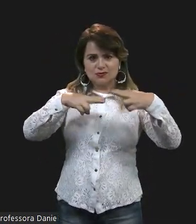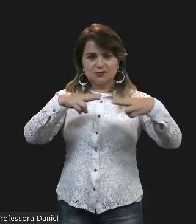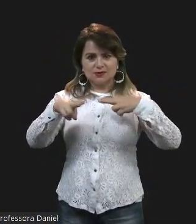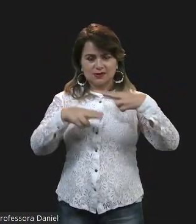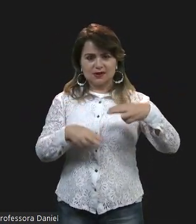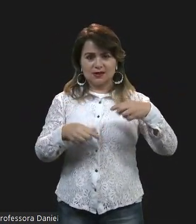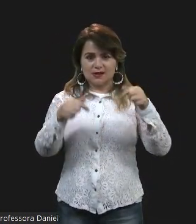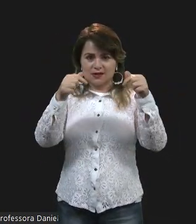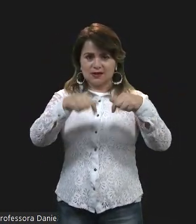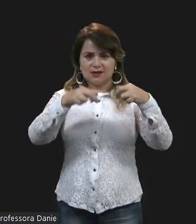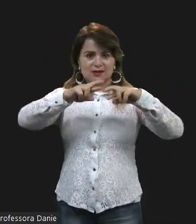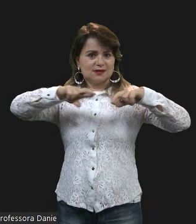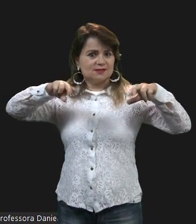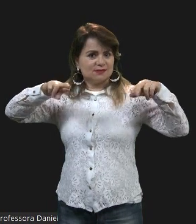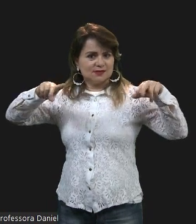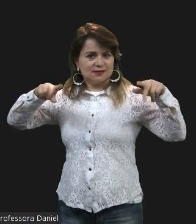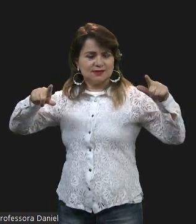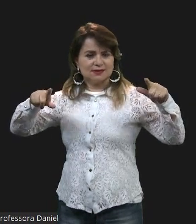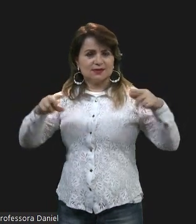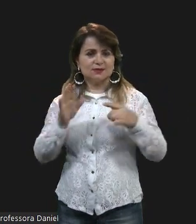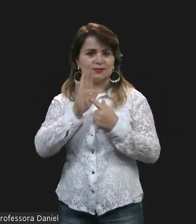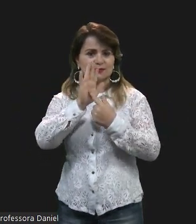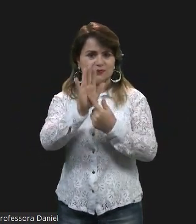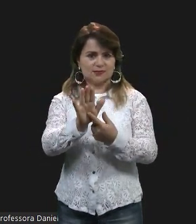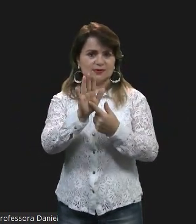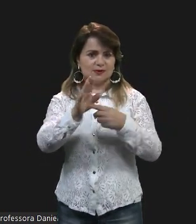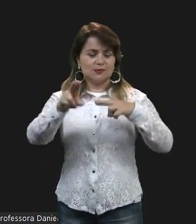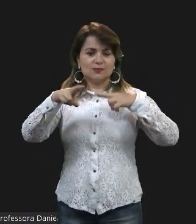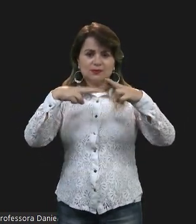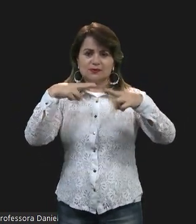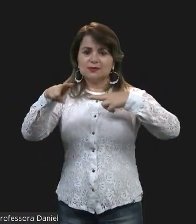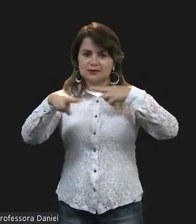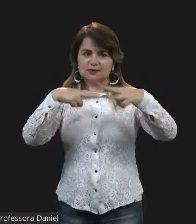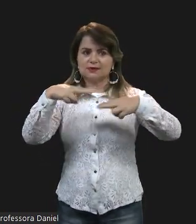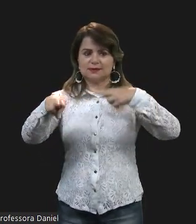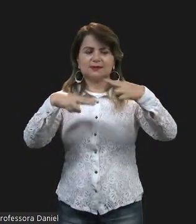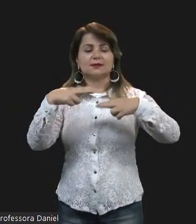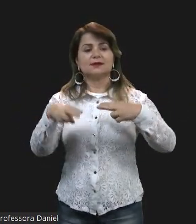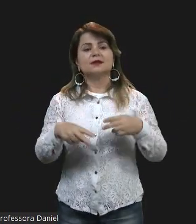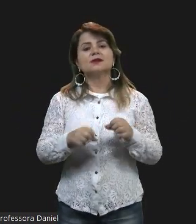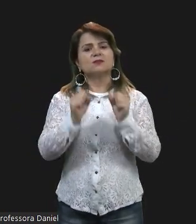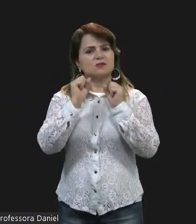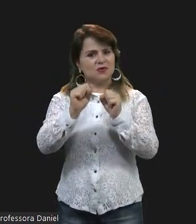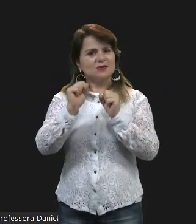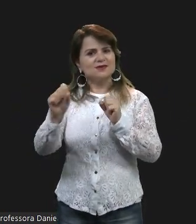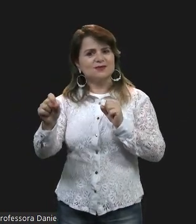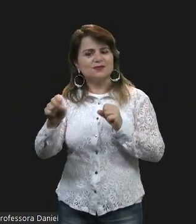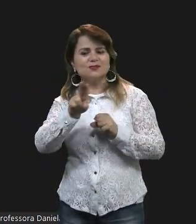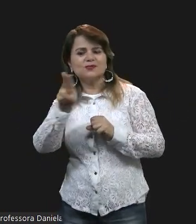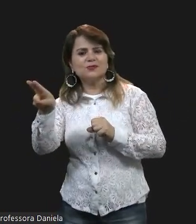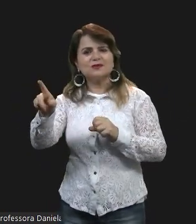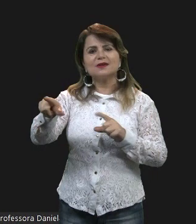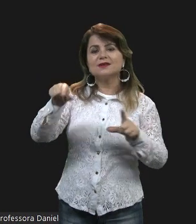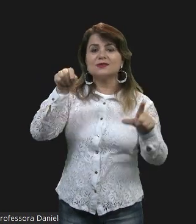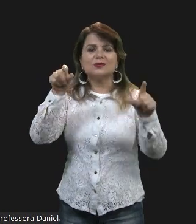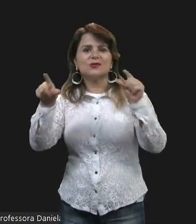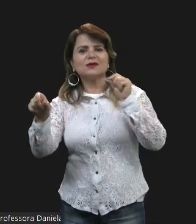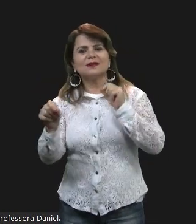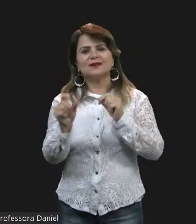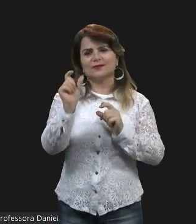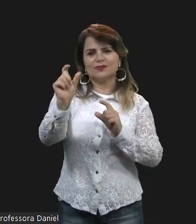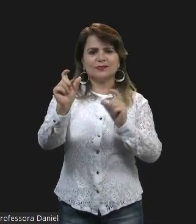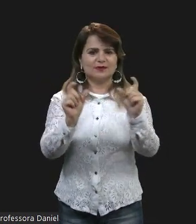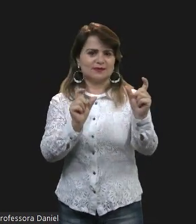fundo, diferente, presidente. Já que eu tenho a minha justificativa de voto, eu posso escolher como ela vai ser essa